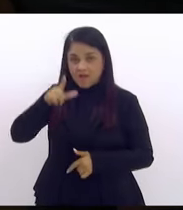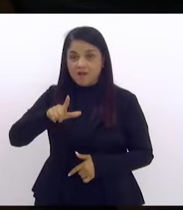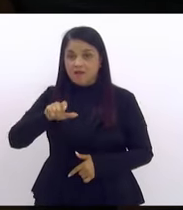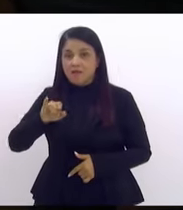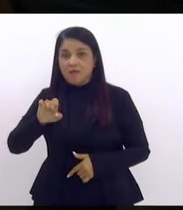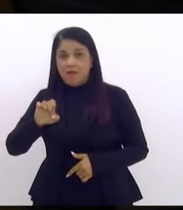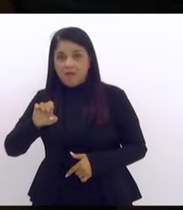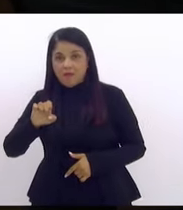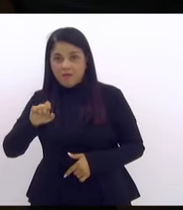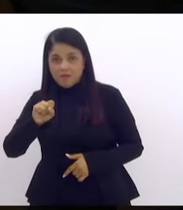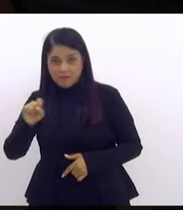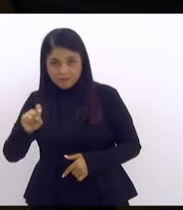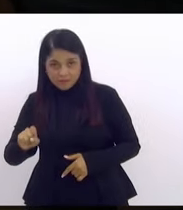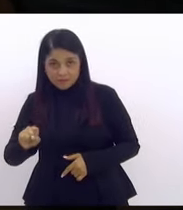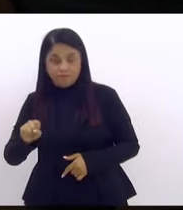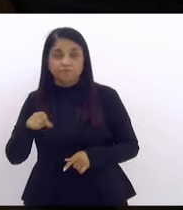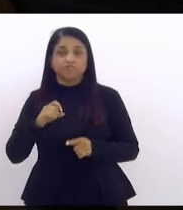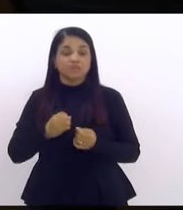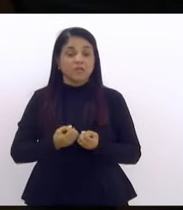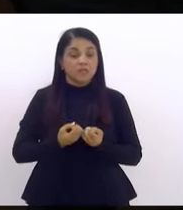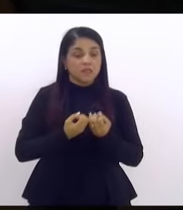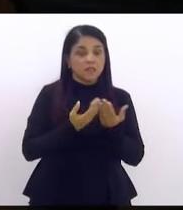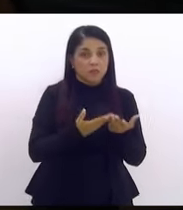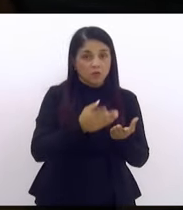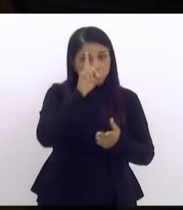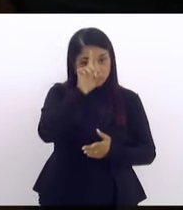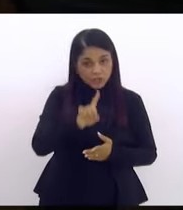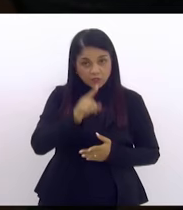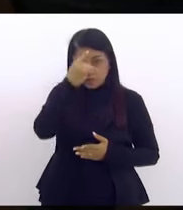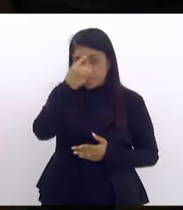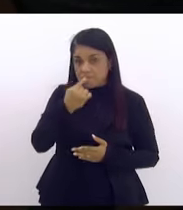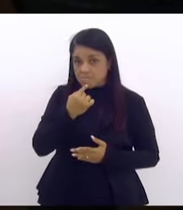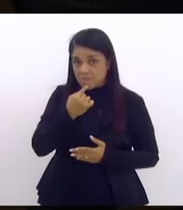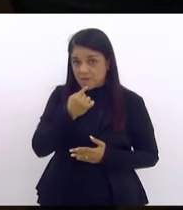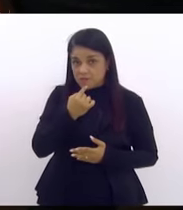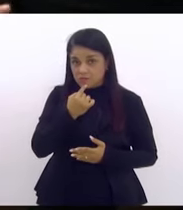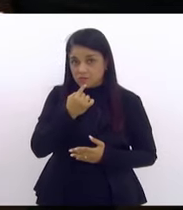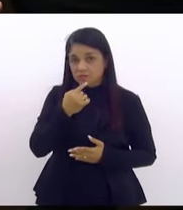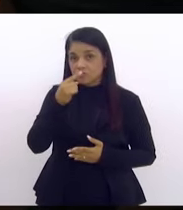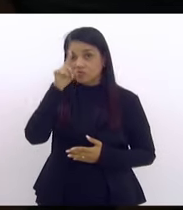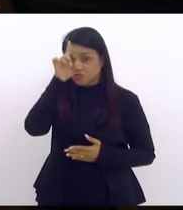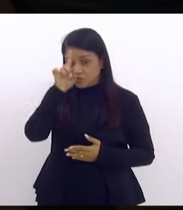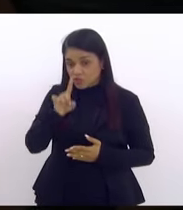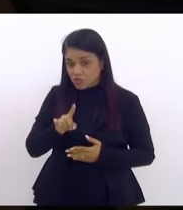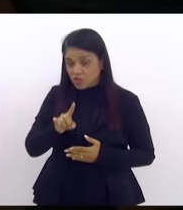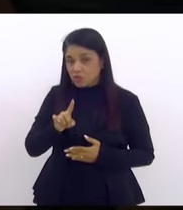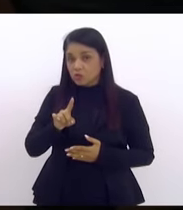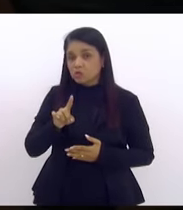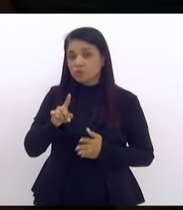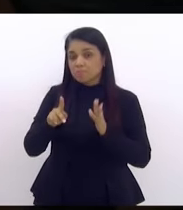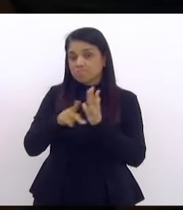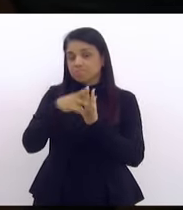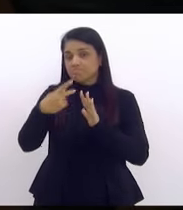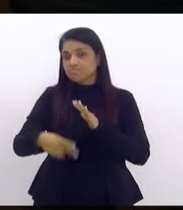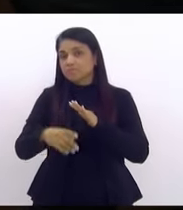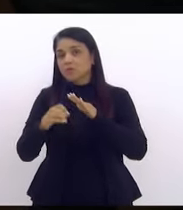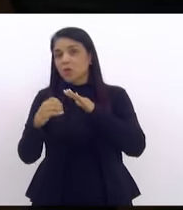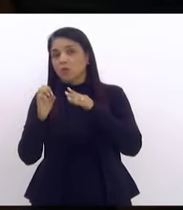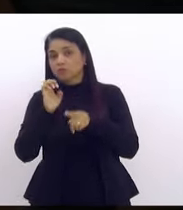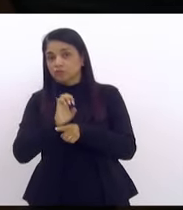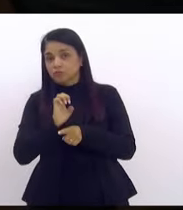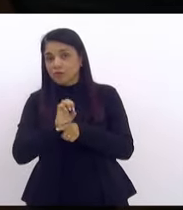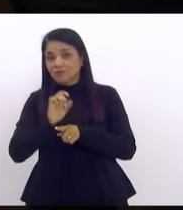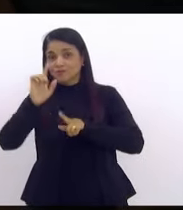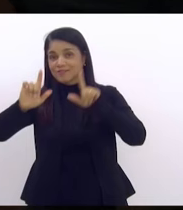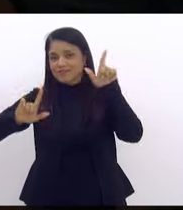que subconcedeu, por exemplo, os direitos de imagem, que são direitos de uma propriedade estadual, por exemplo, às